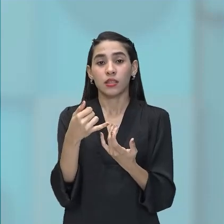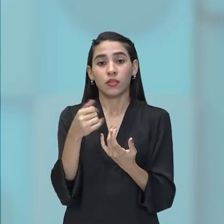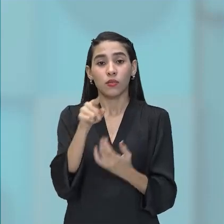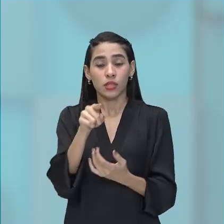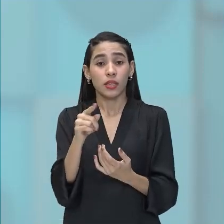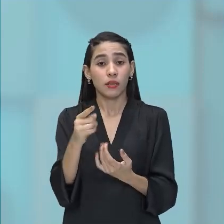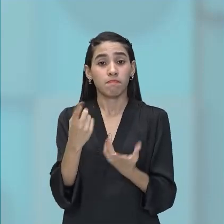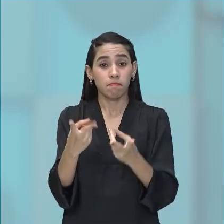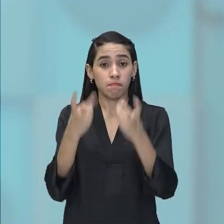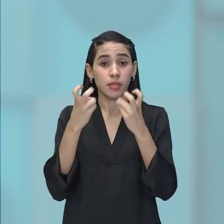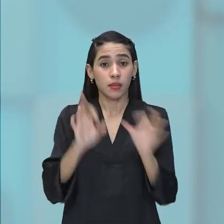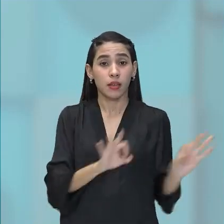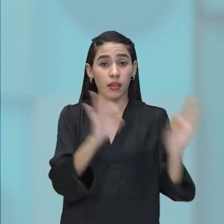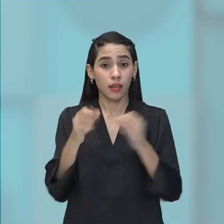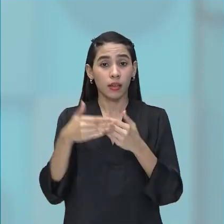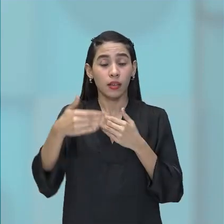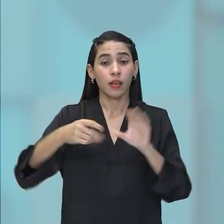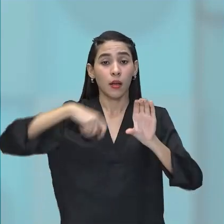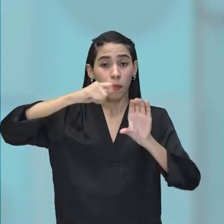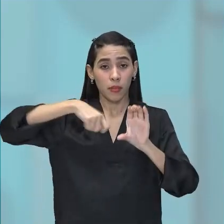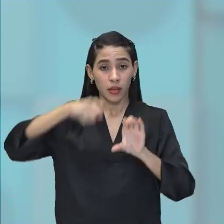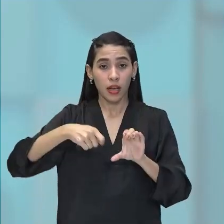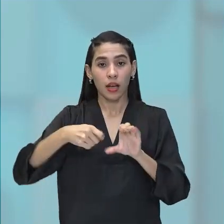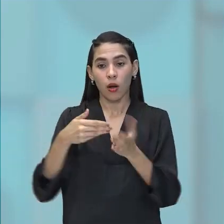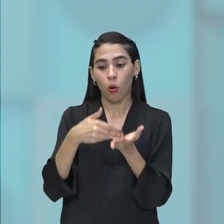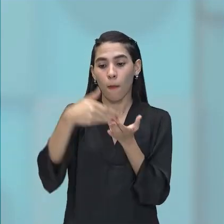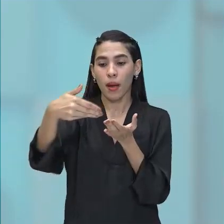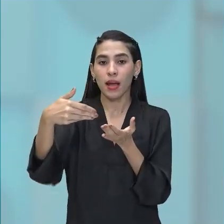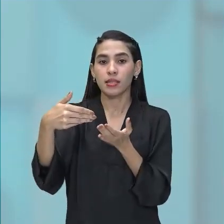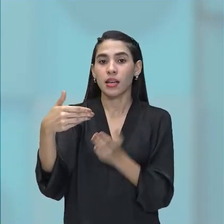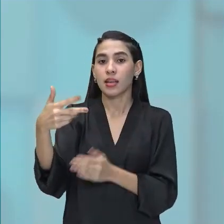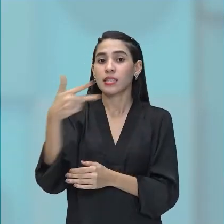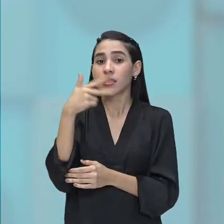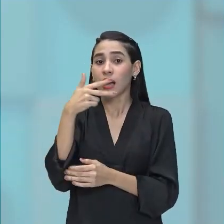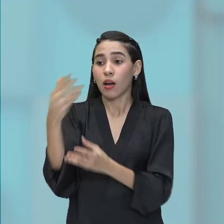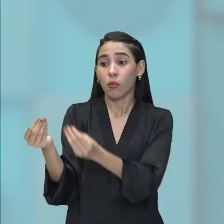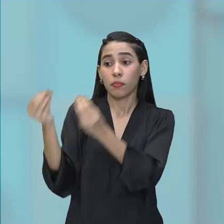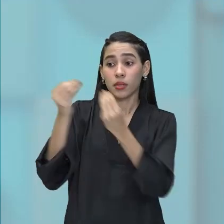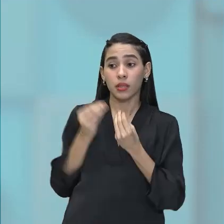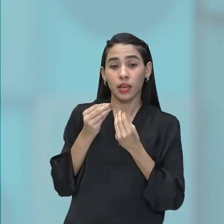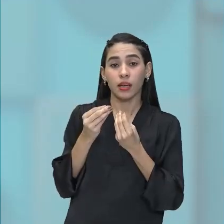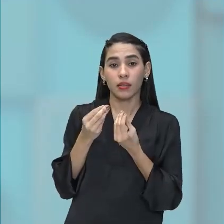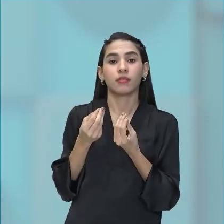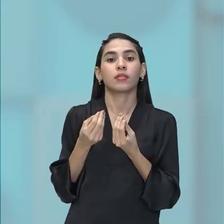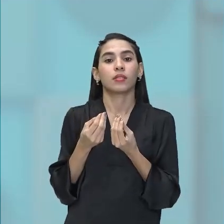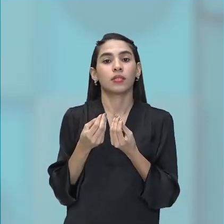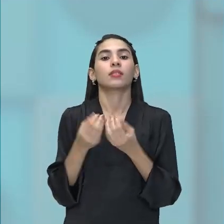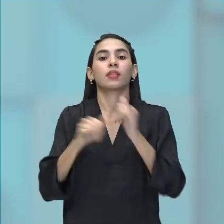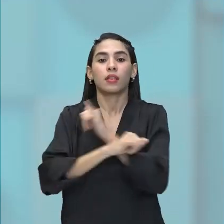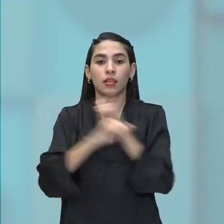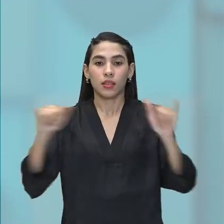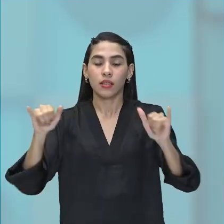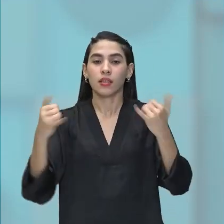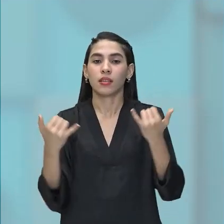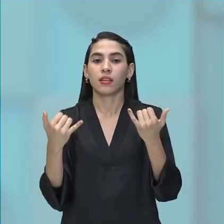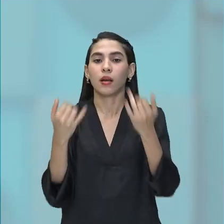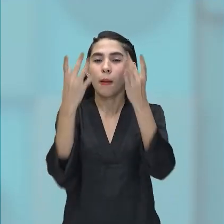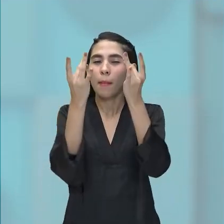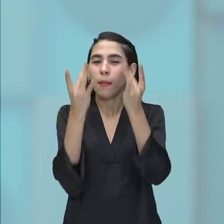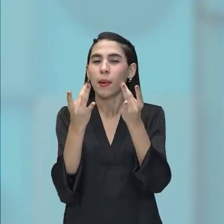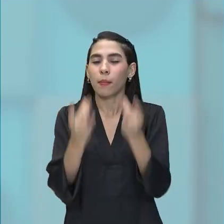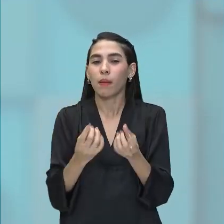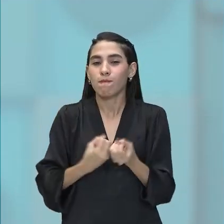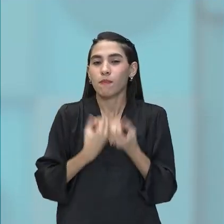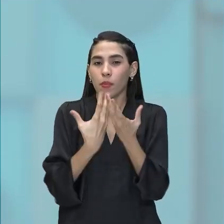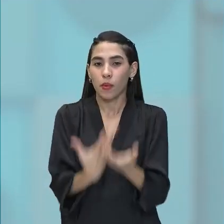vídeo, ele começa dizendo, dei-me um cigarro, porque ele ia começar a proclamar, né, a declamar esse poema. E